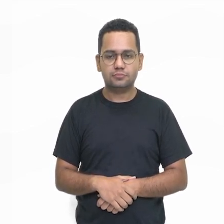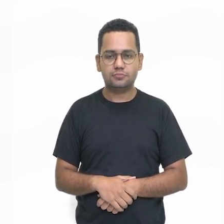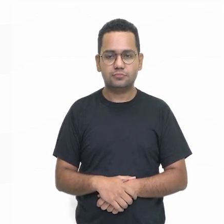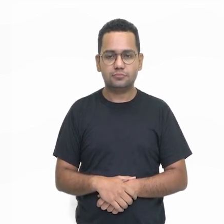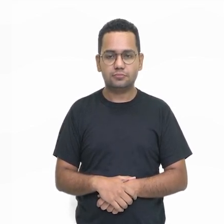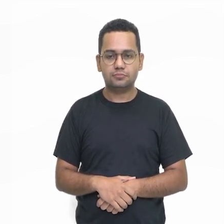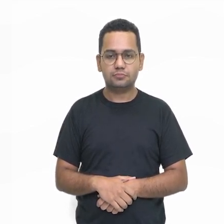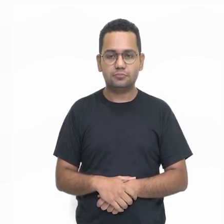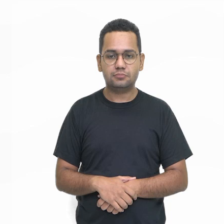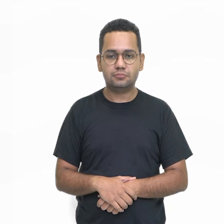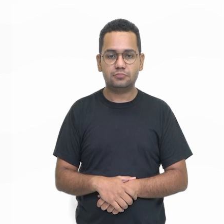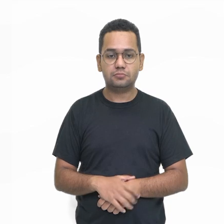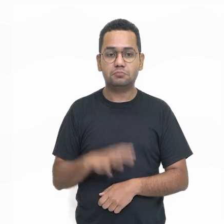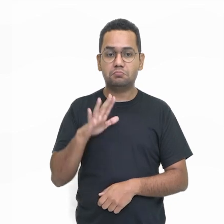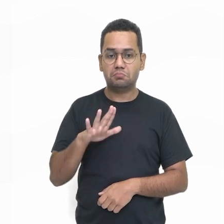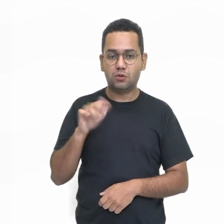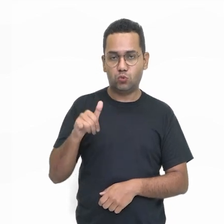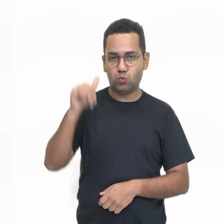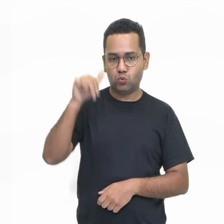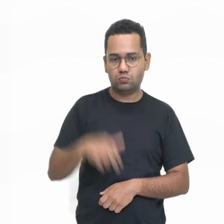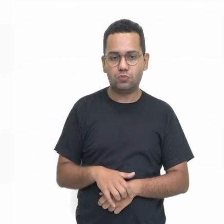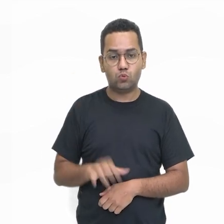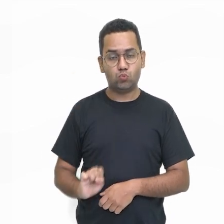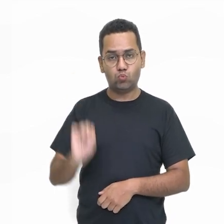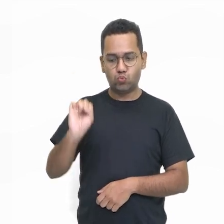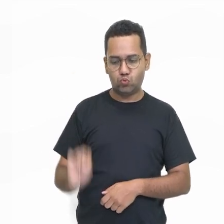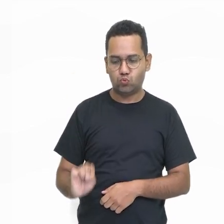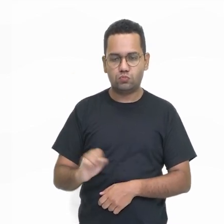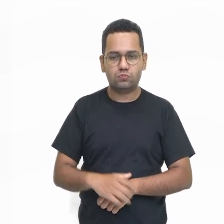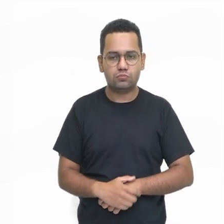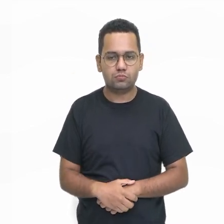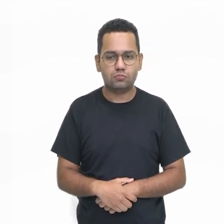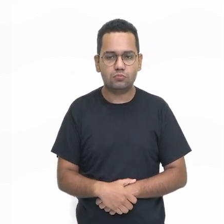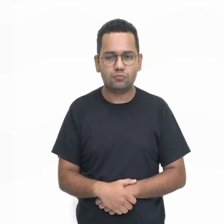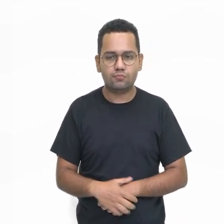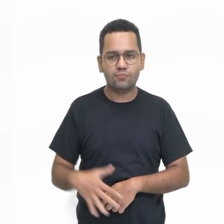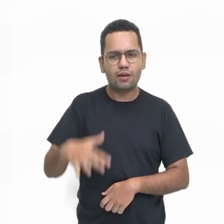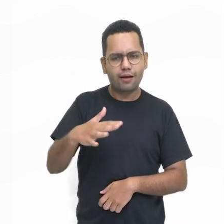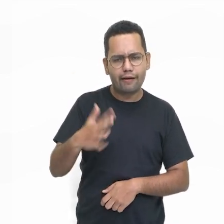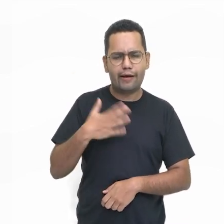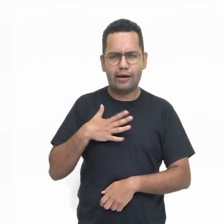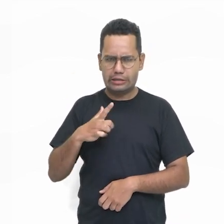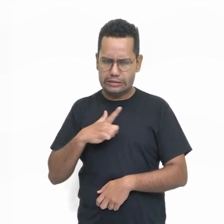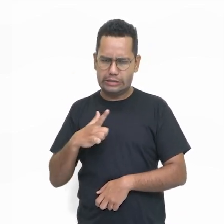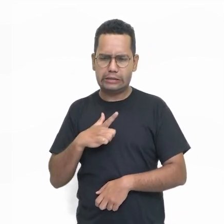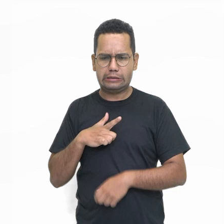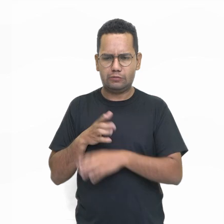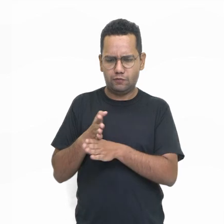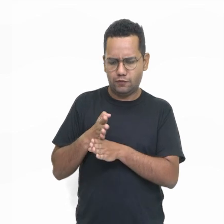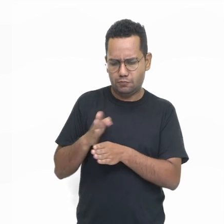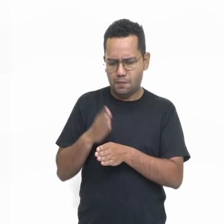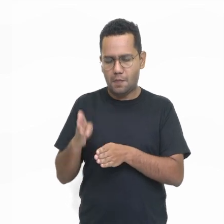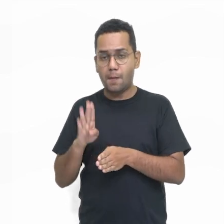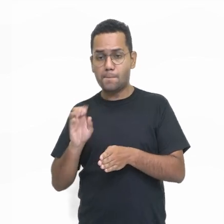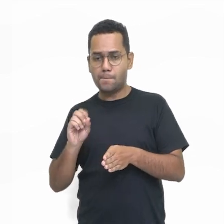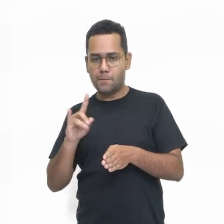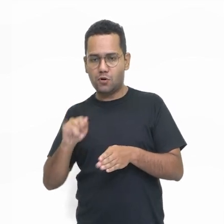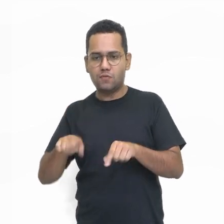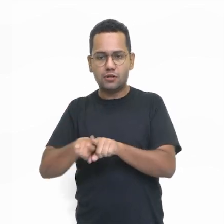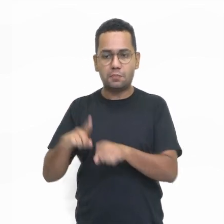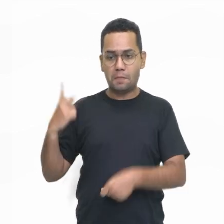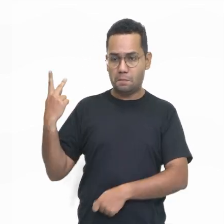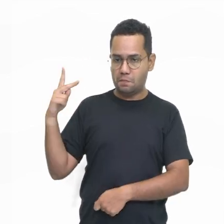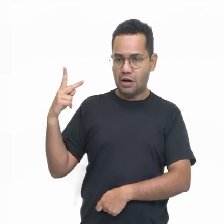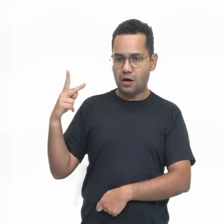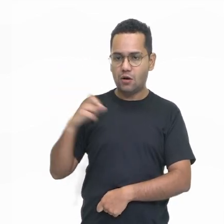é a parte do Pantanal Norte. No Pantanal Sul, né, ele abrange uma pequena parte da Bolívia e do Paraguai,